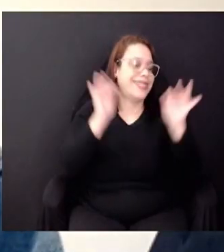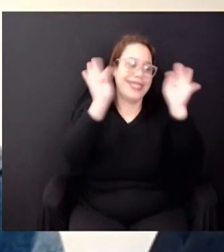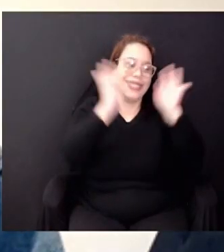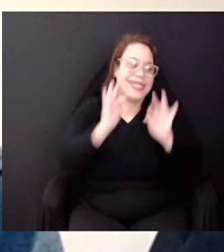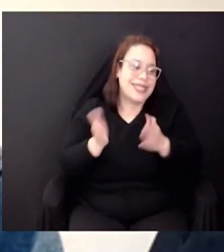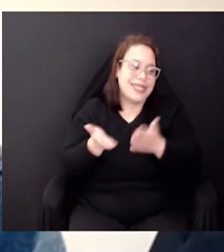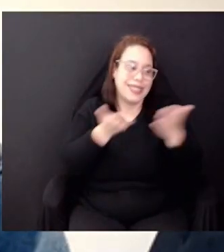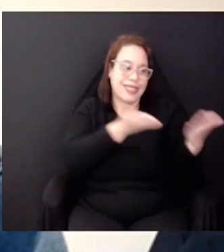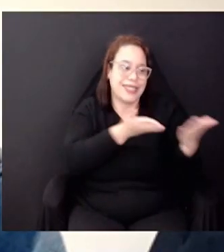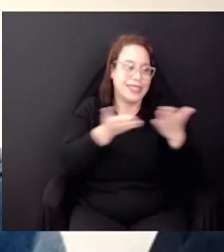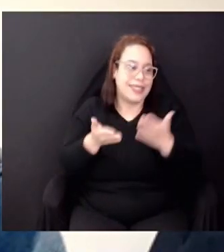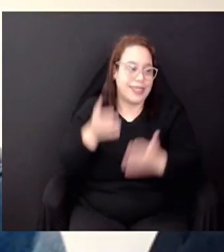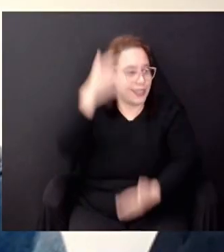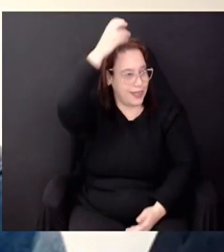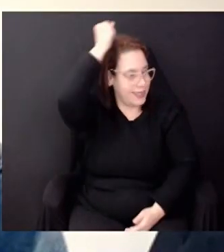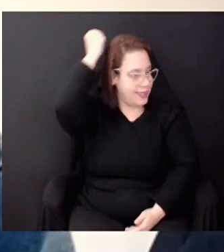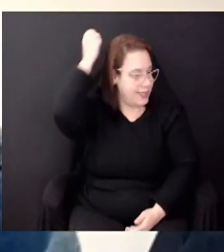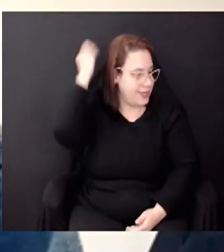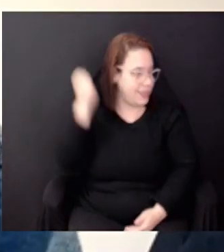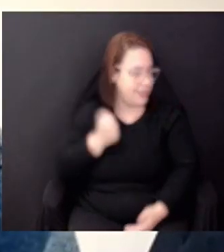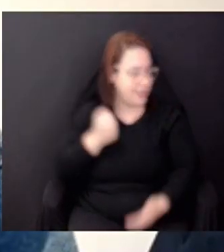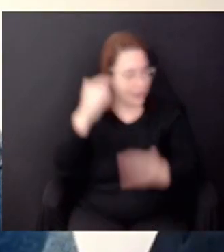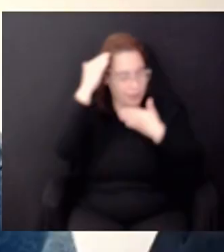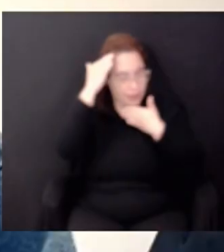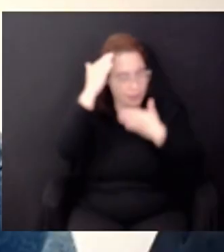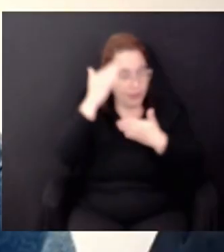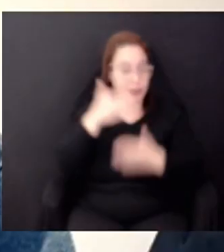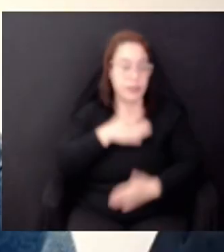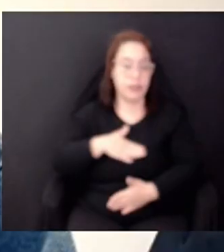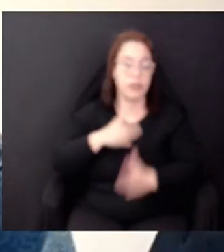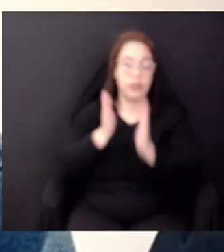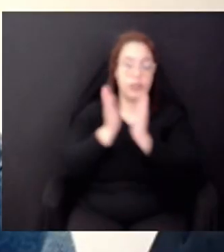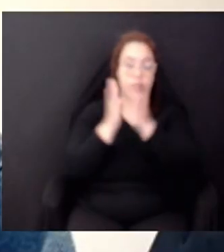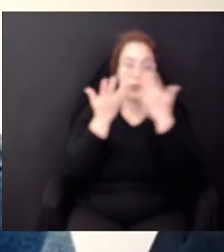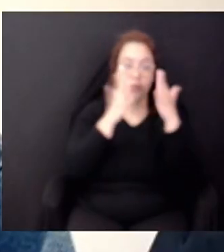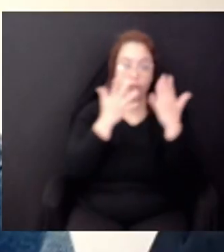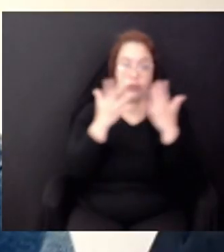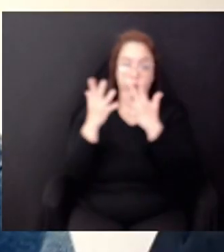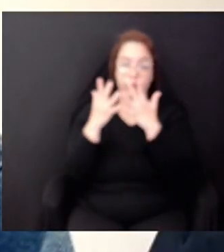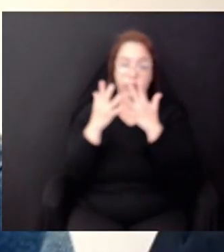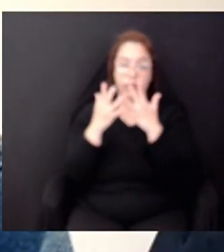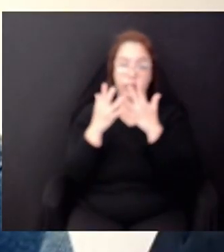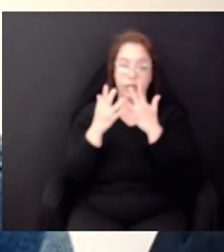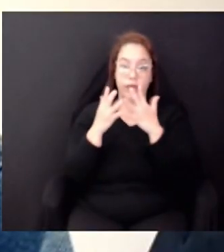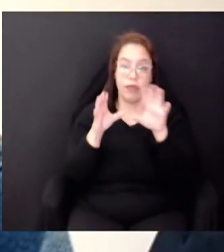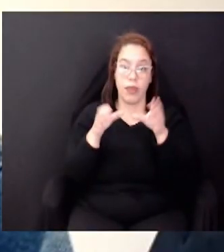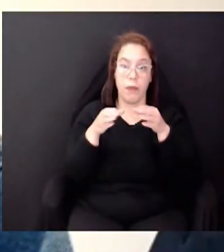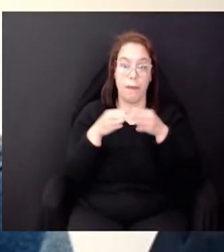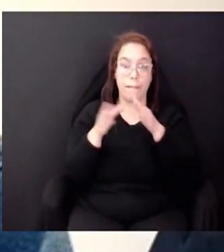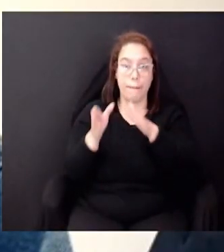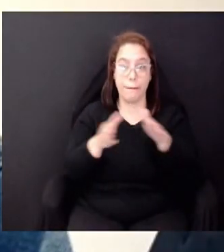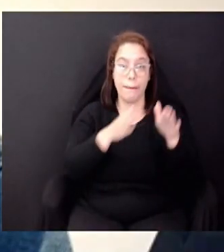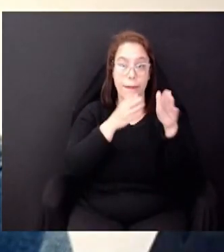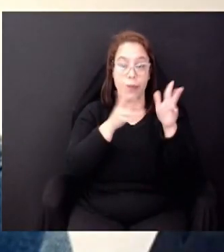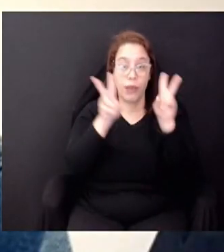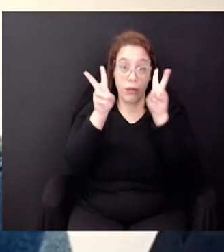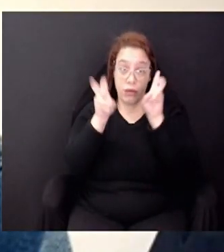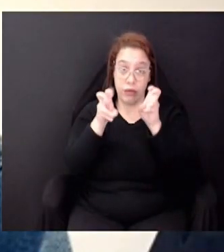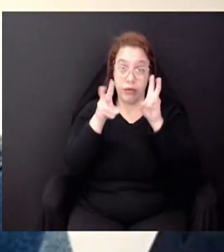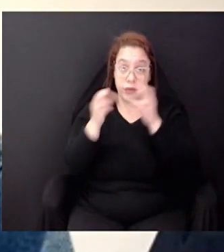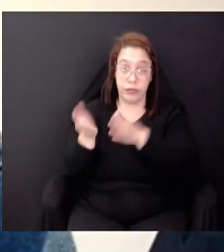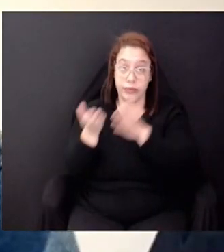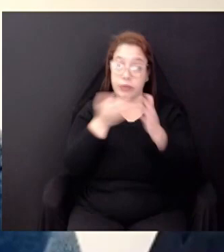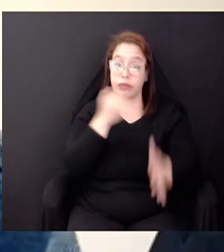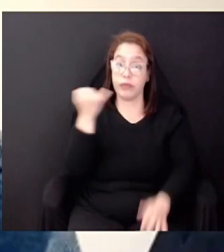Rúbia, muito obrigada. Eu queria parabenizar o pessoal da equipe, da produção, por trazer esse tema, né, tão importante,